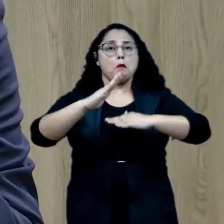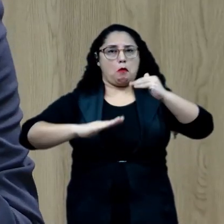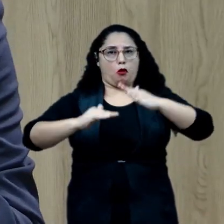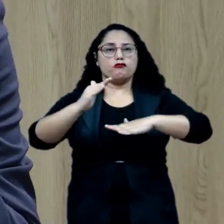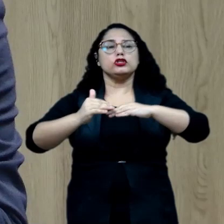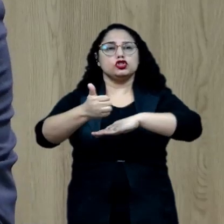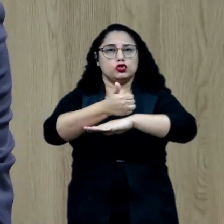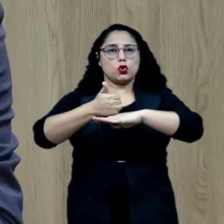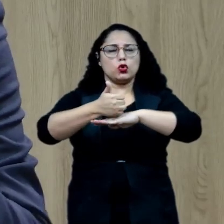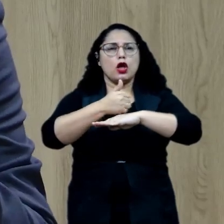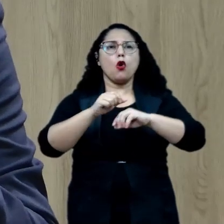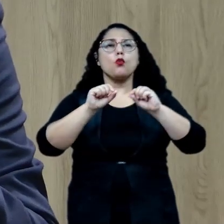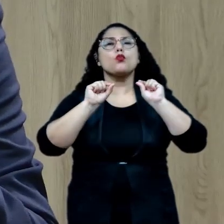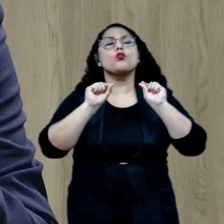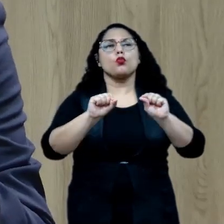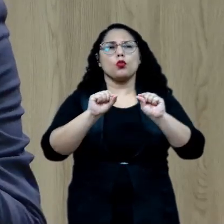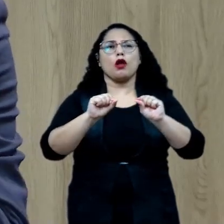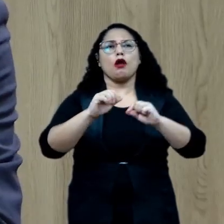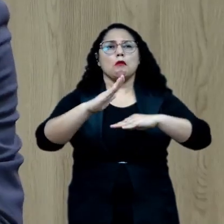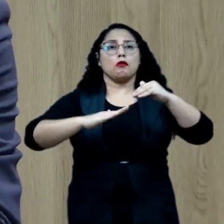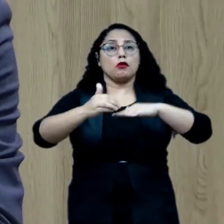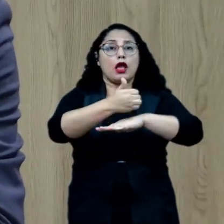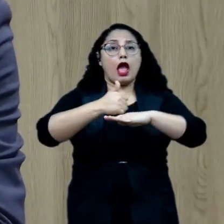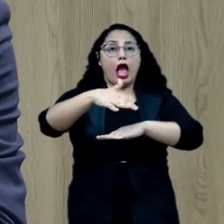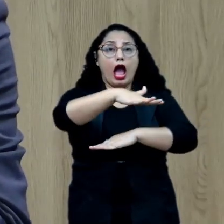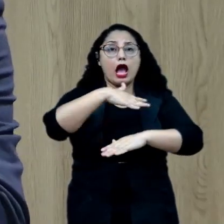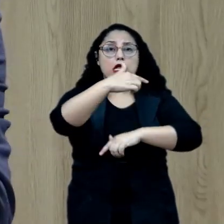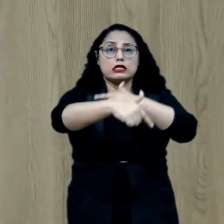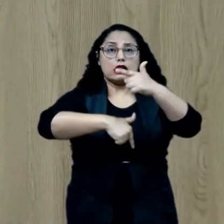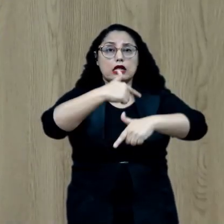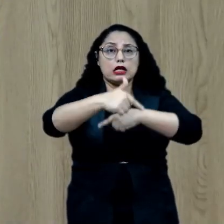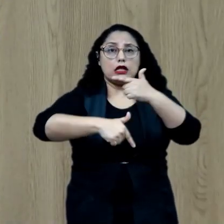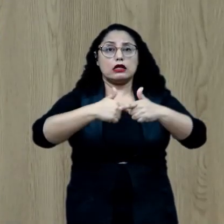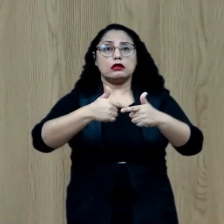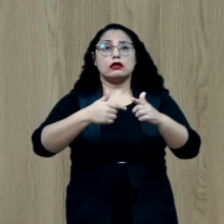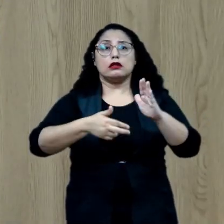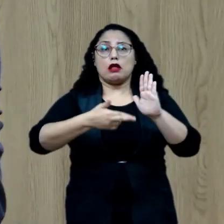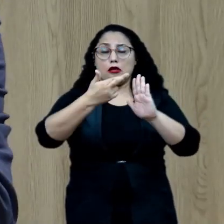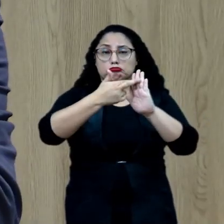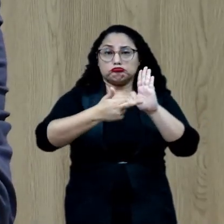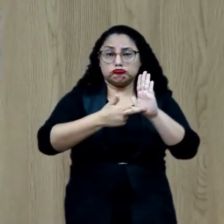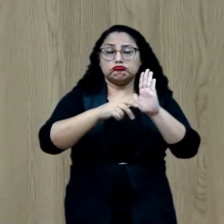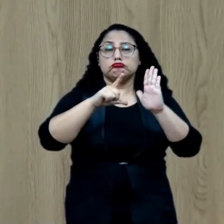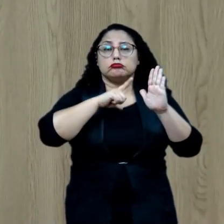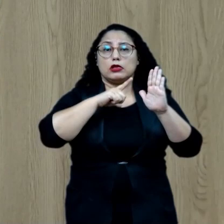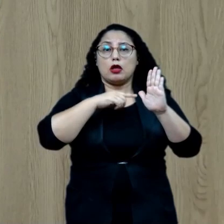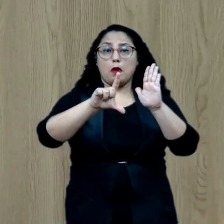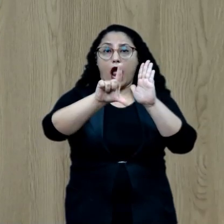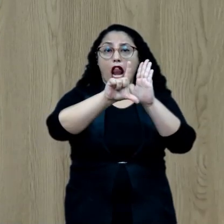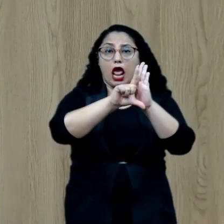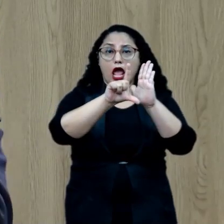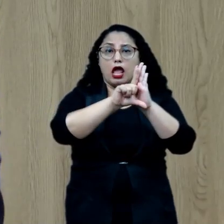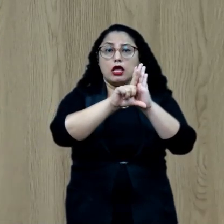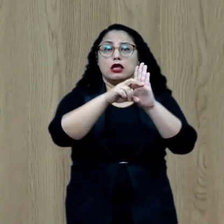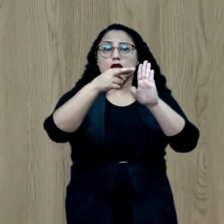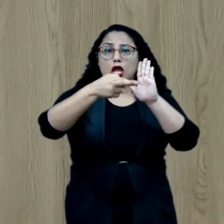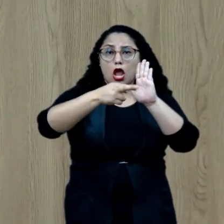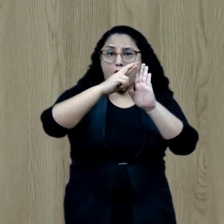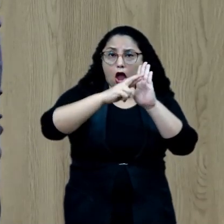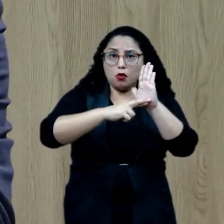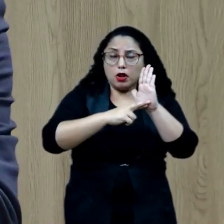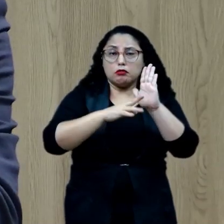profissão. O que é uma profissão? É uma área de atuação que está que tem uma legislação que a